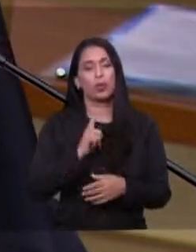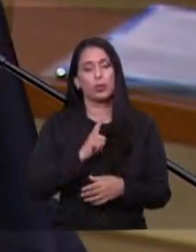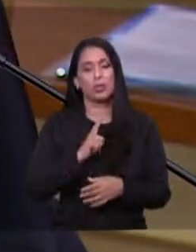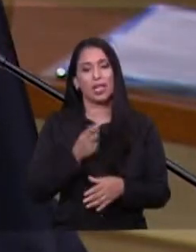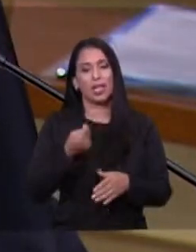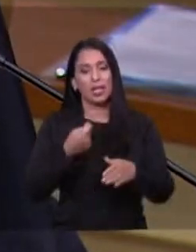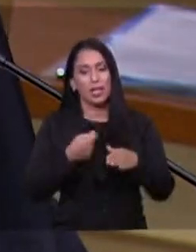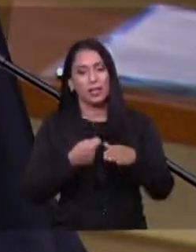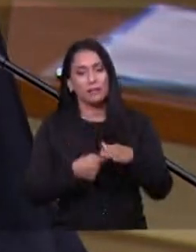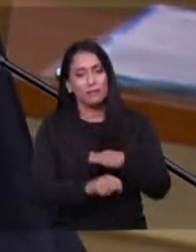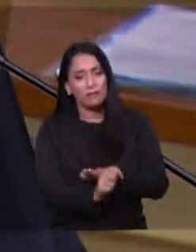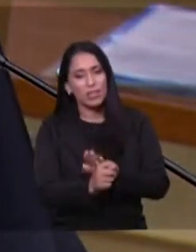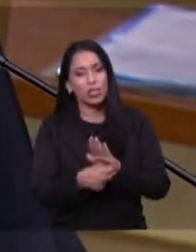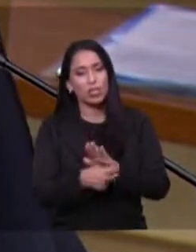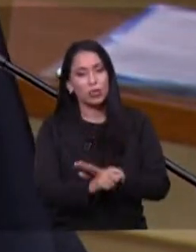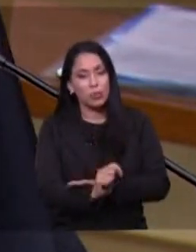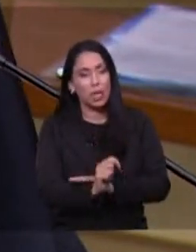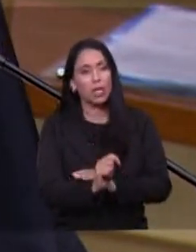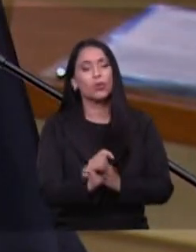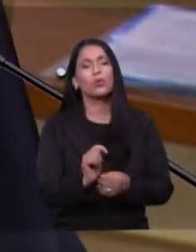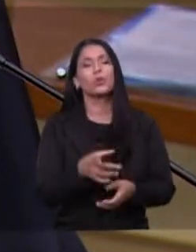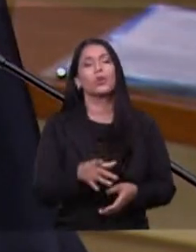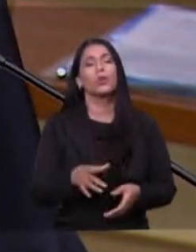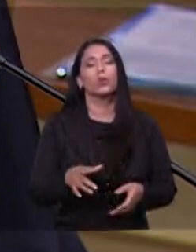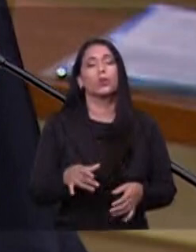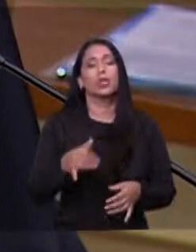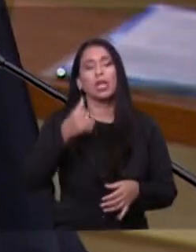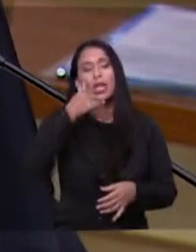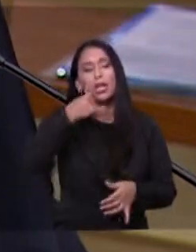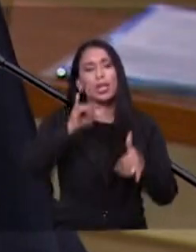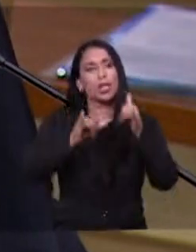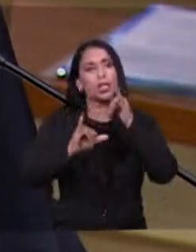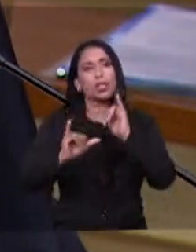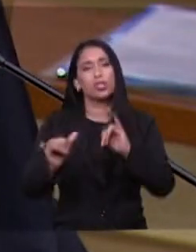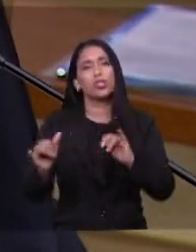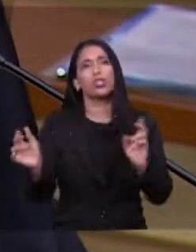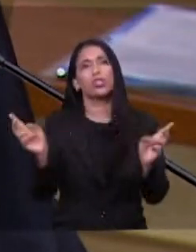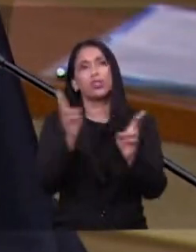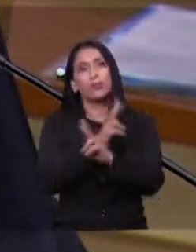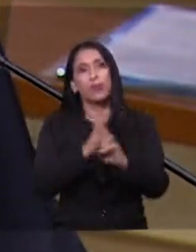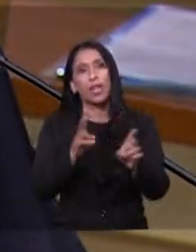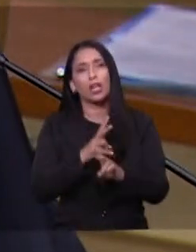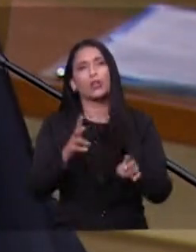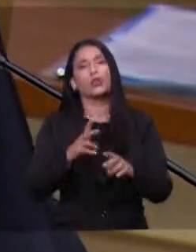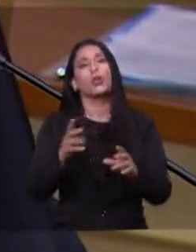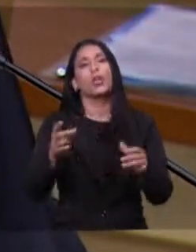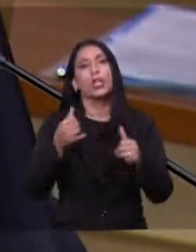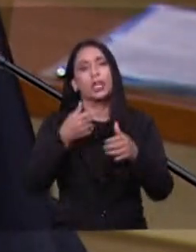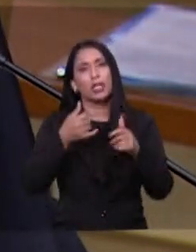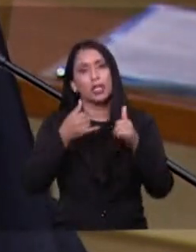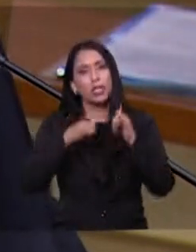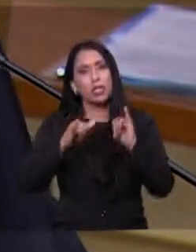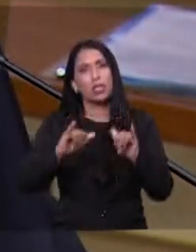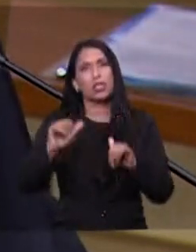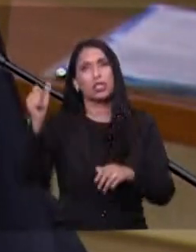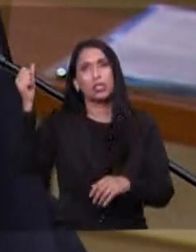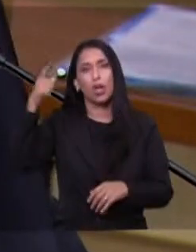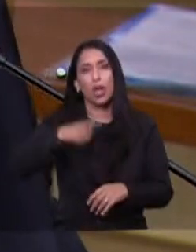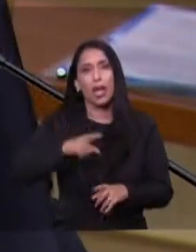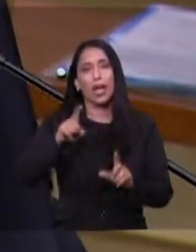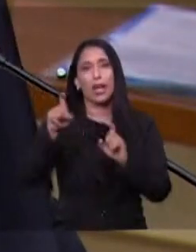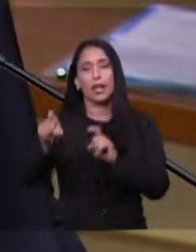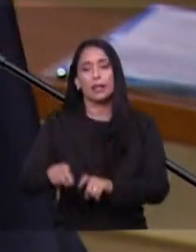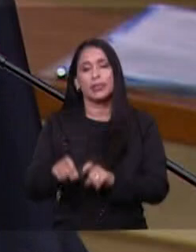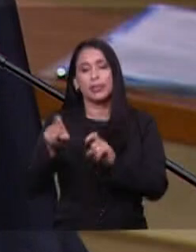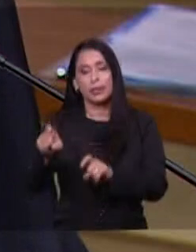muitos investimentos em relação à energia eólica, à energia solar, à expansão da pecuária, o agronegócio, fábricas,